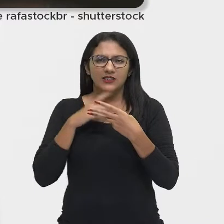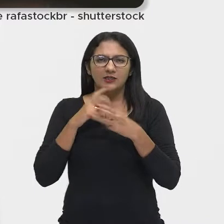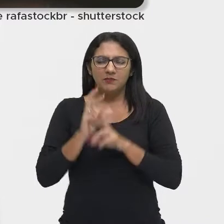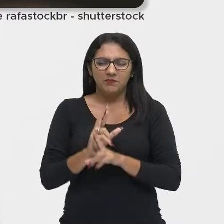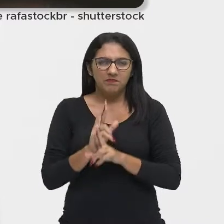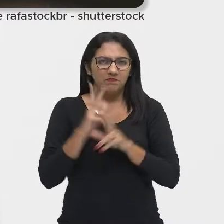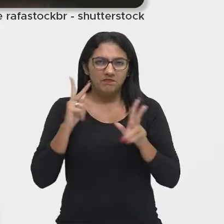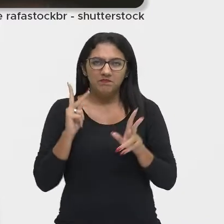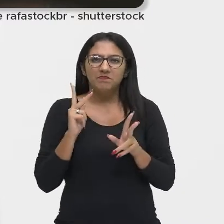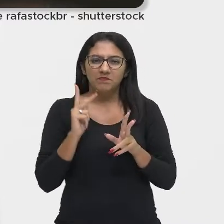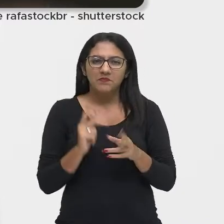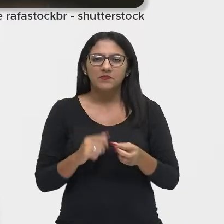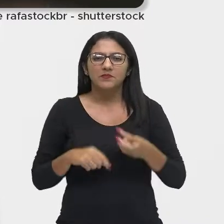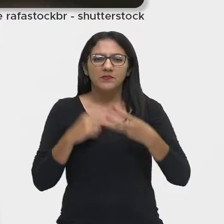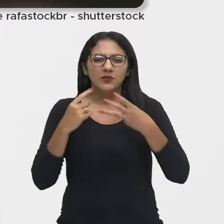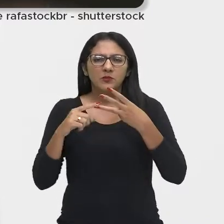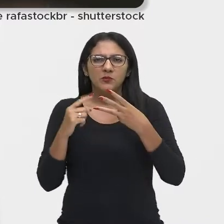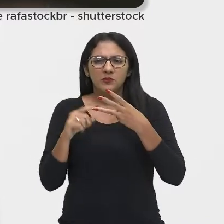fulano_charmoso@email.com,